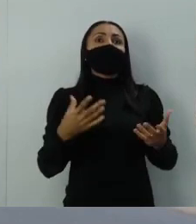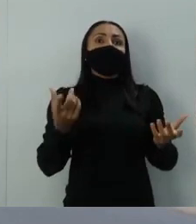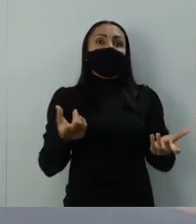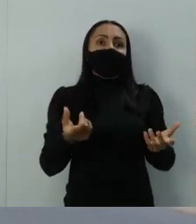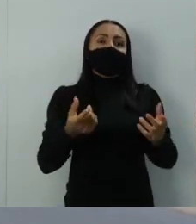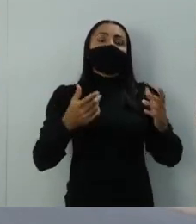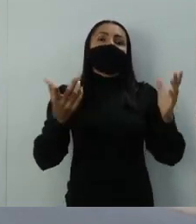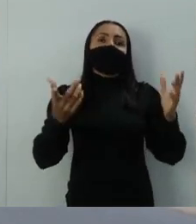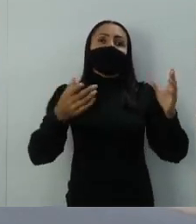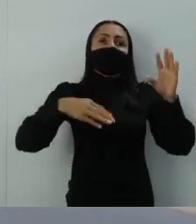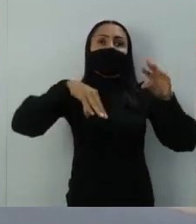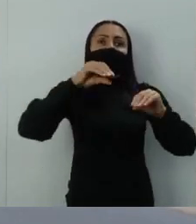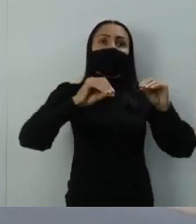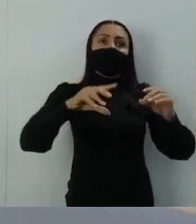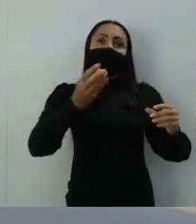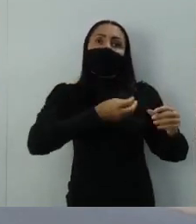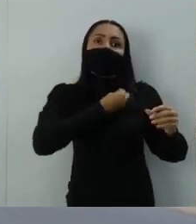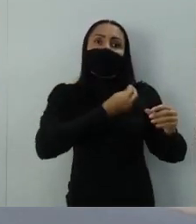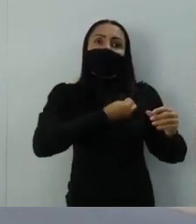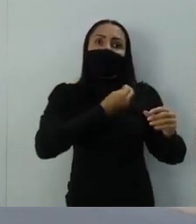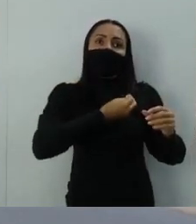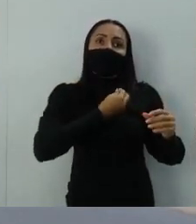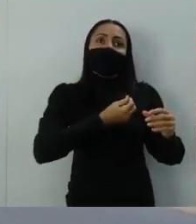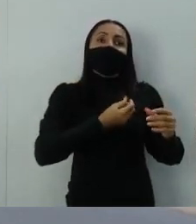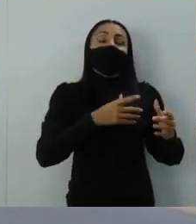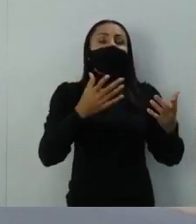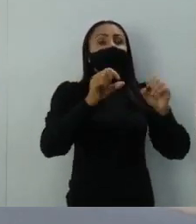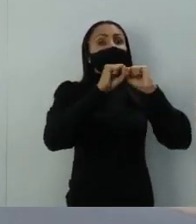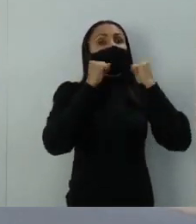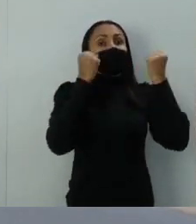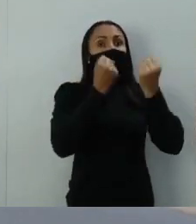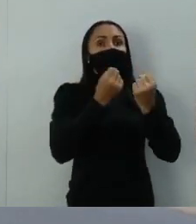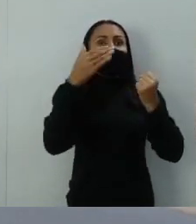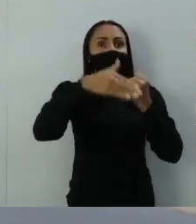vida e a sociedade que estamos inseridos, tá bom?